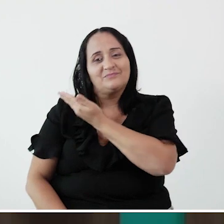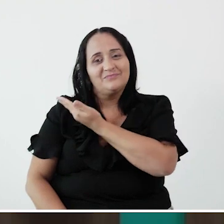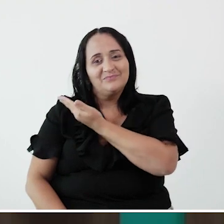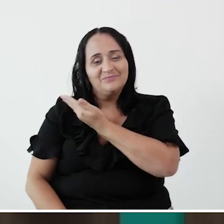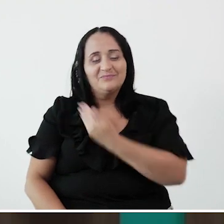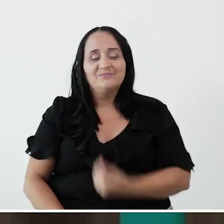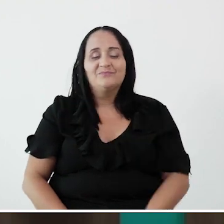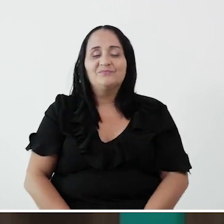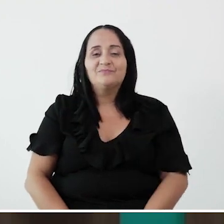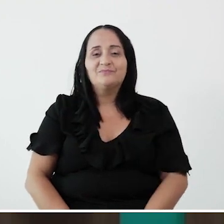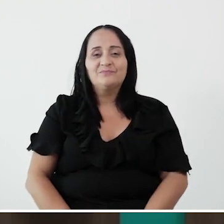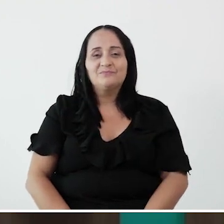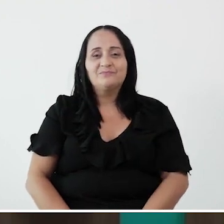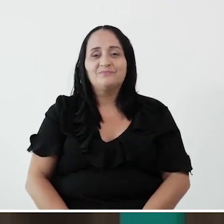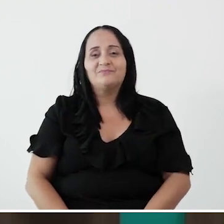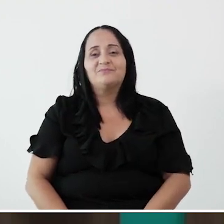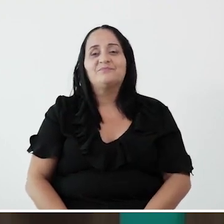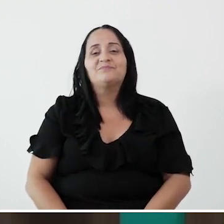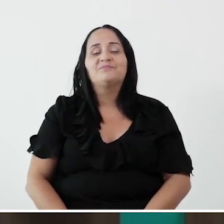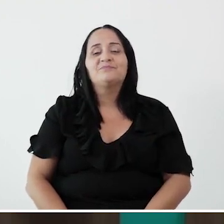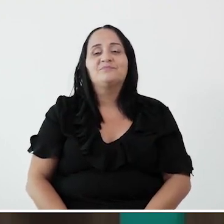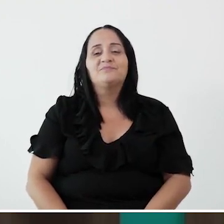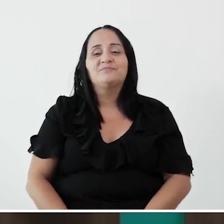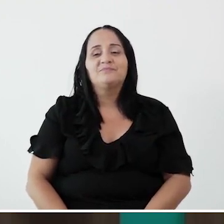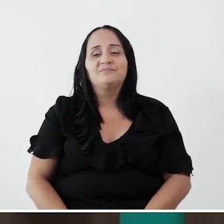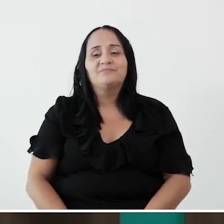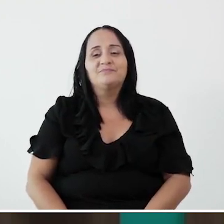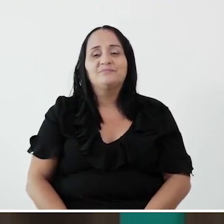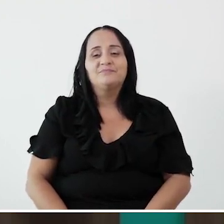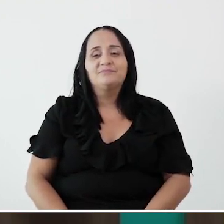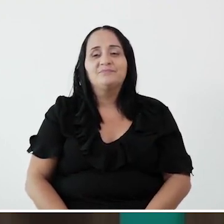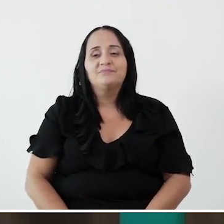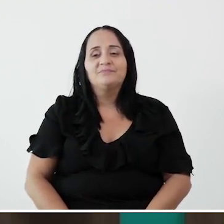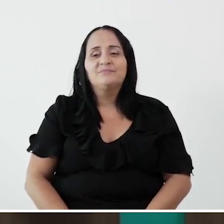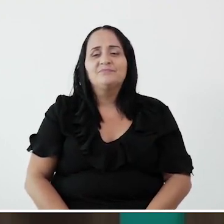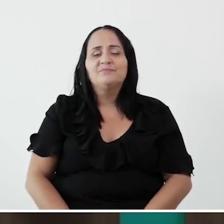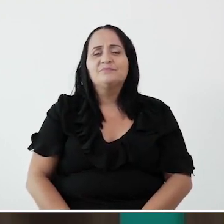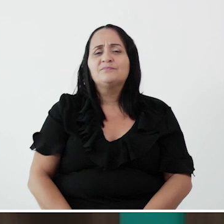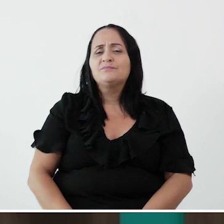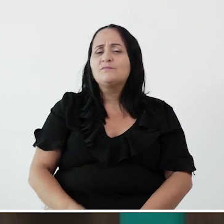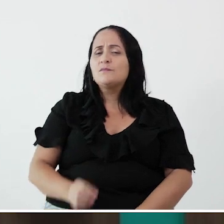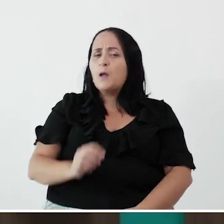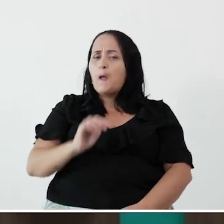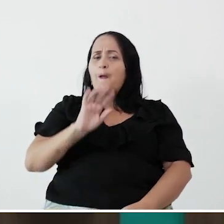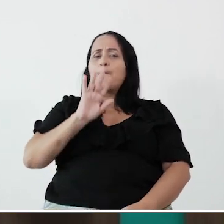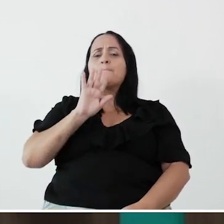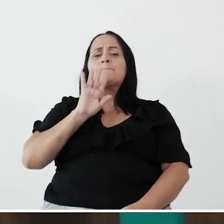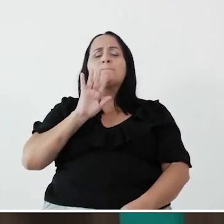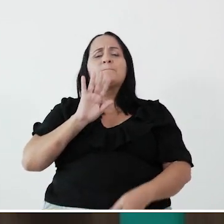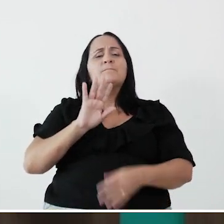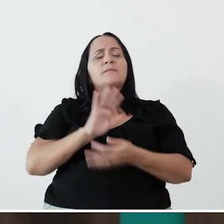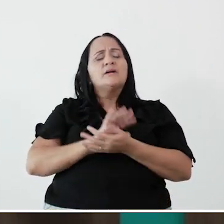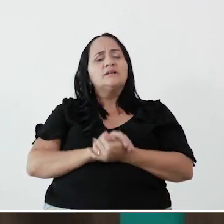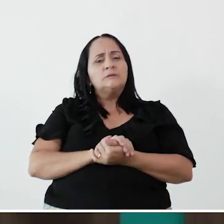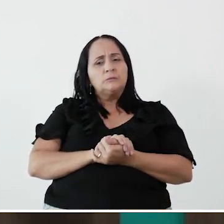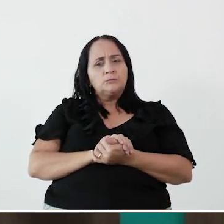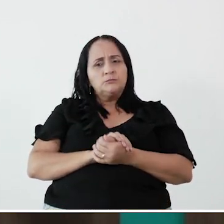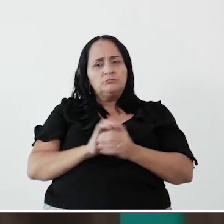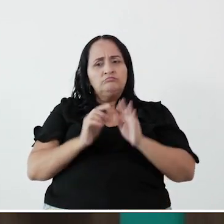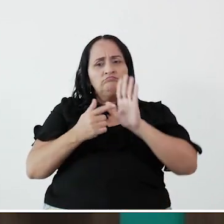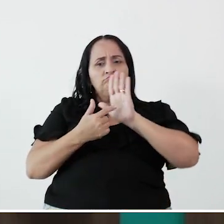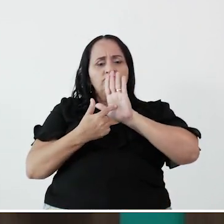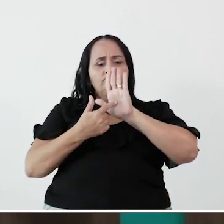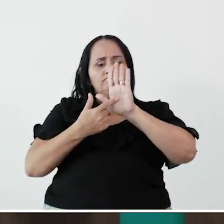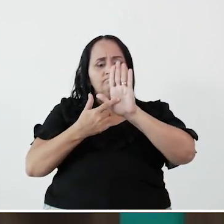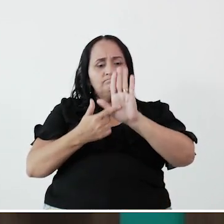C de coordenadas -3 e -5. Nós dissemos que o eixo de coordenadas cartesianas